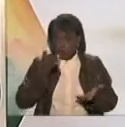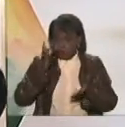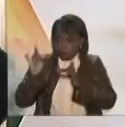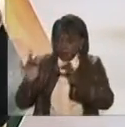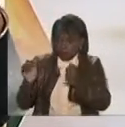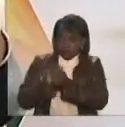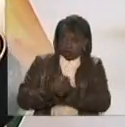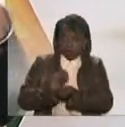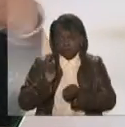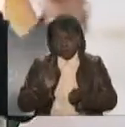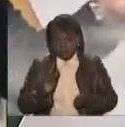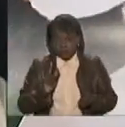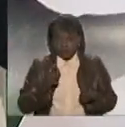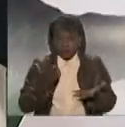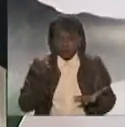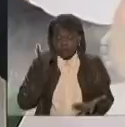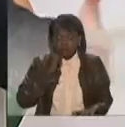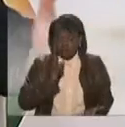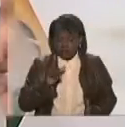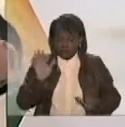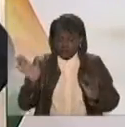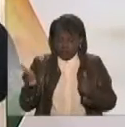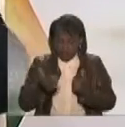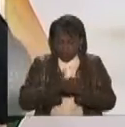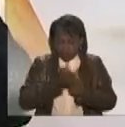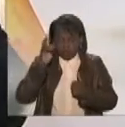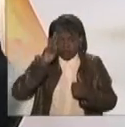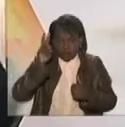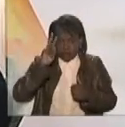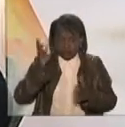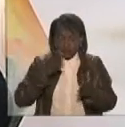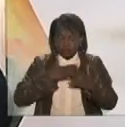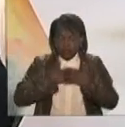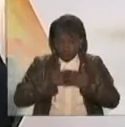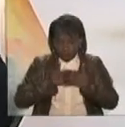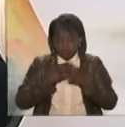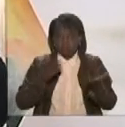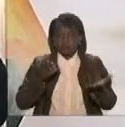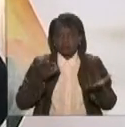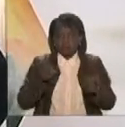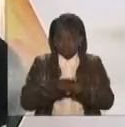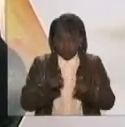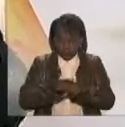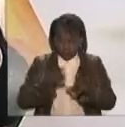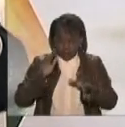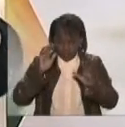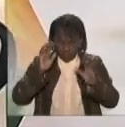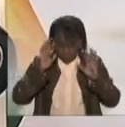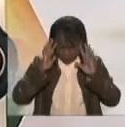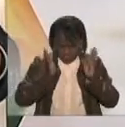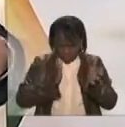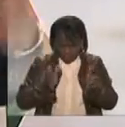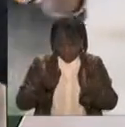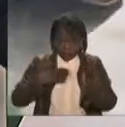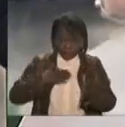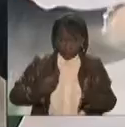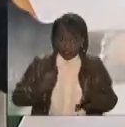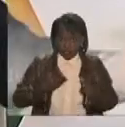essa pessoa. Se eu consigo trazer isso, acolher essa história para dentro de mim, ressignificar isso, seguir minha